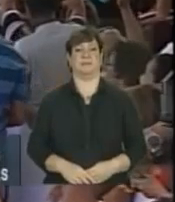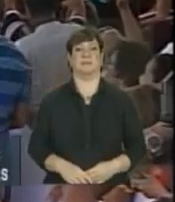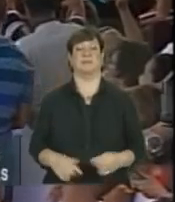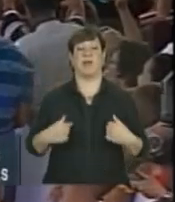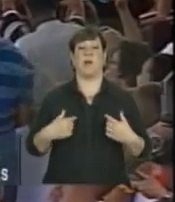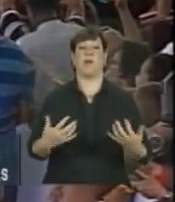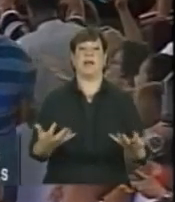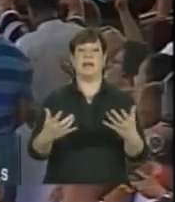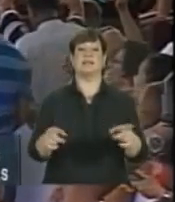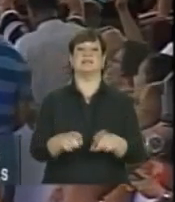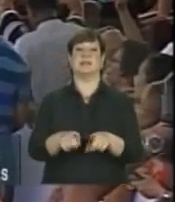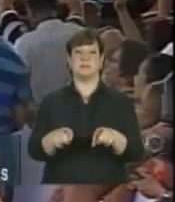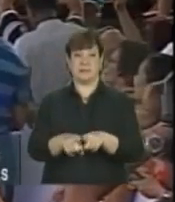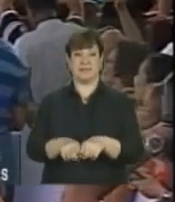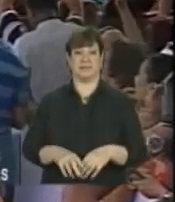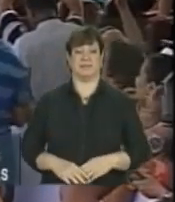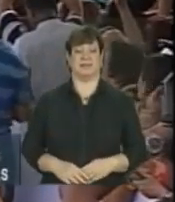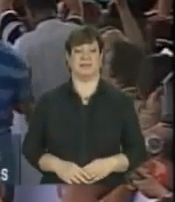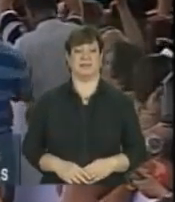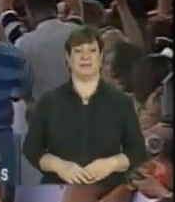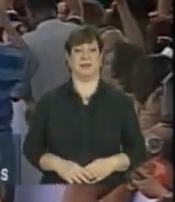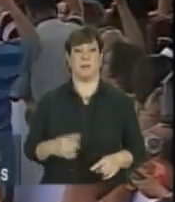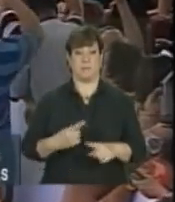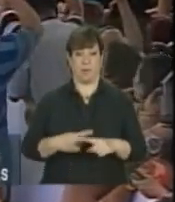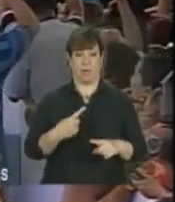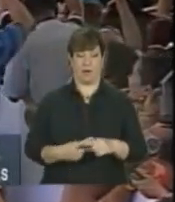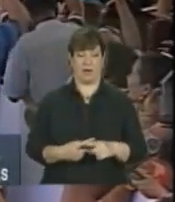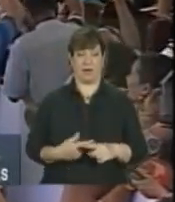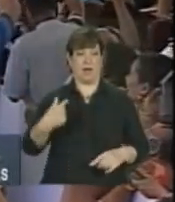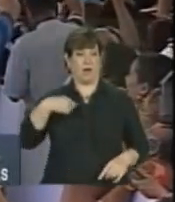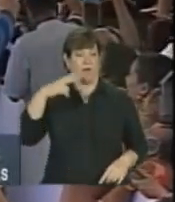Queria também, porque eu vi aqui